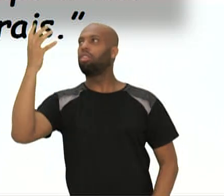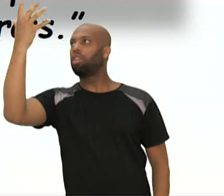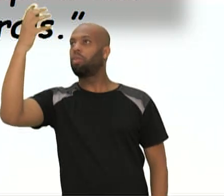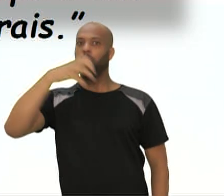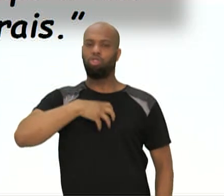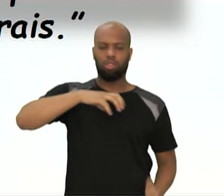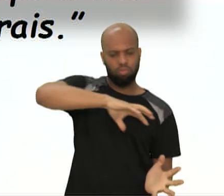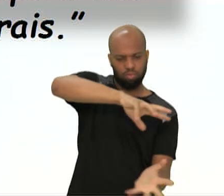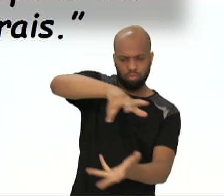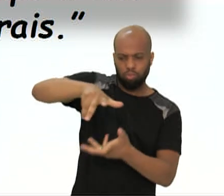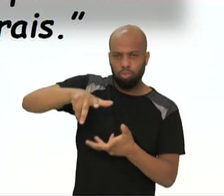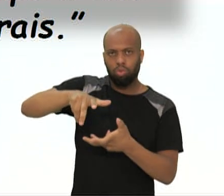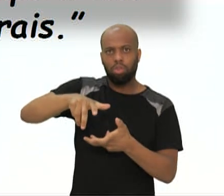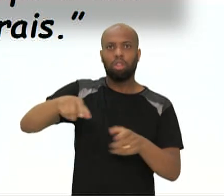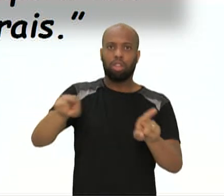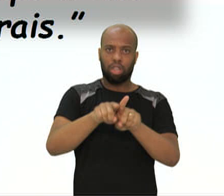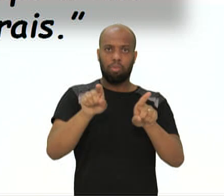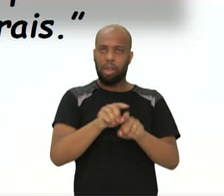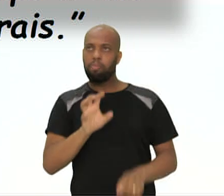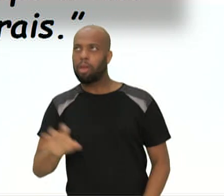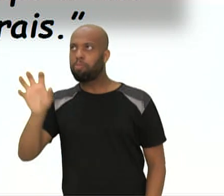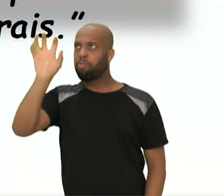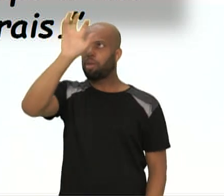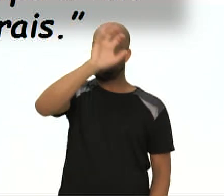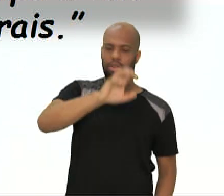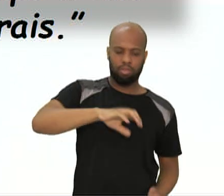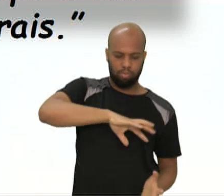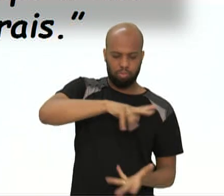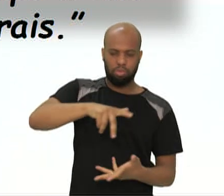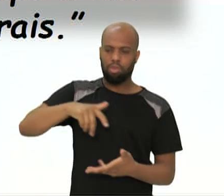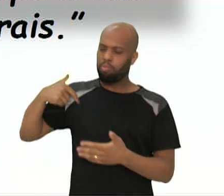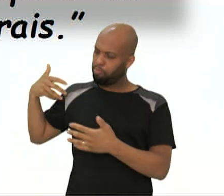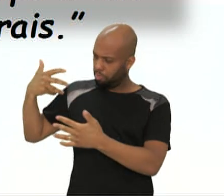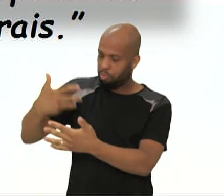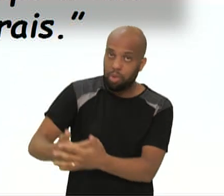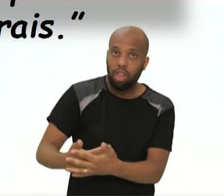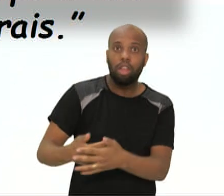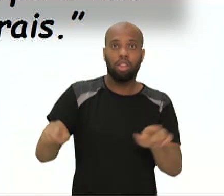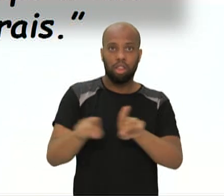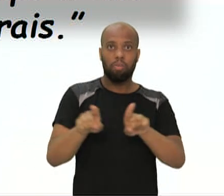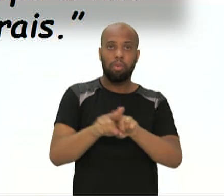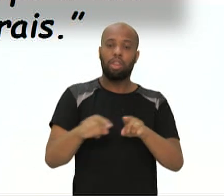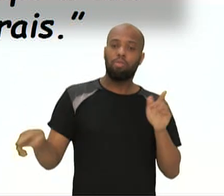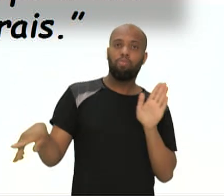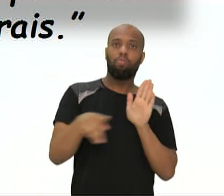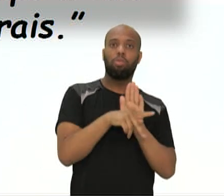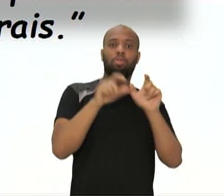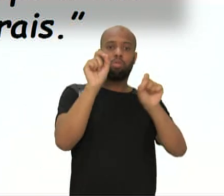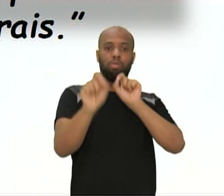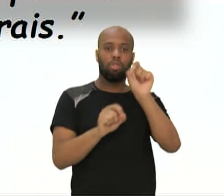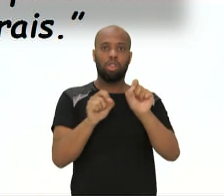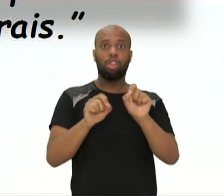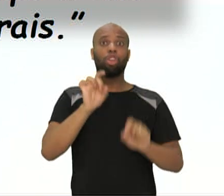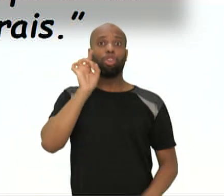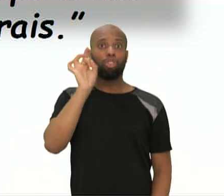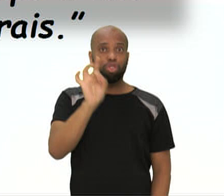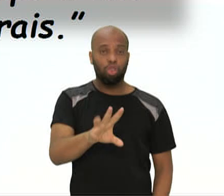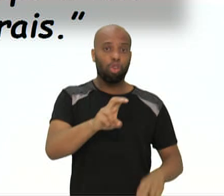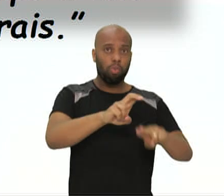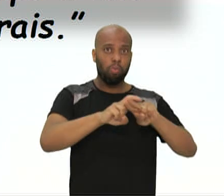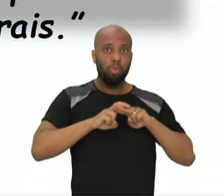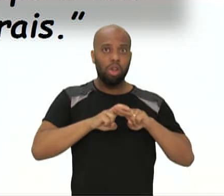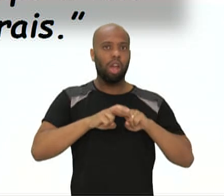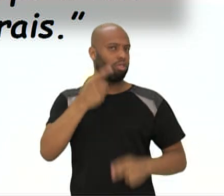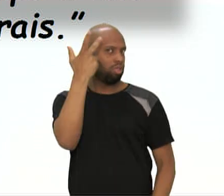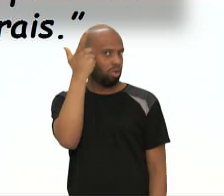escala global ou dos climas regionais da Terra ao longo do tempo e são exclusivamente de causas naturais. Ela é